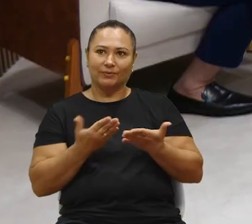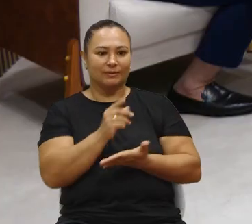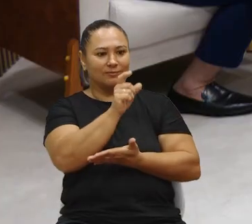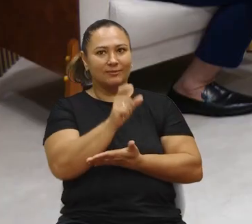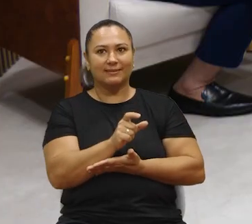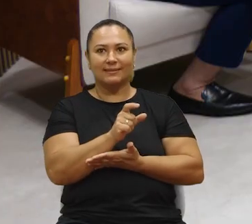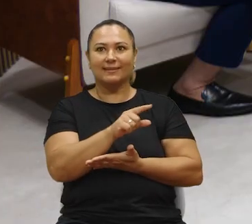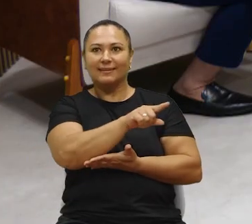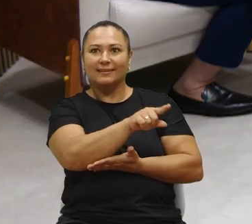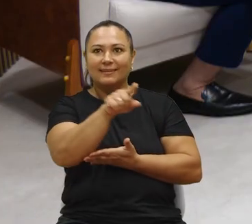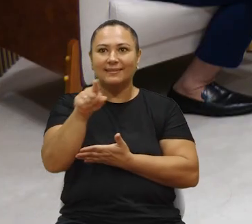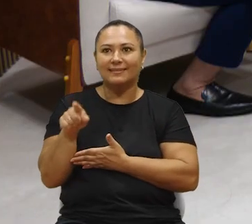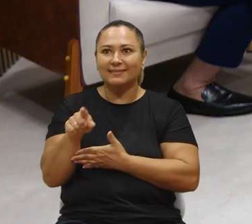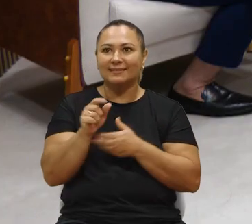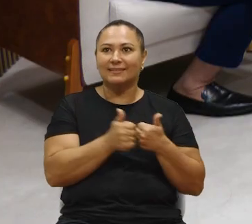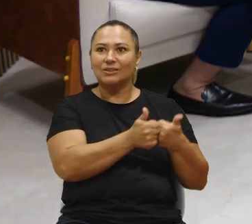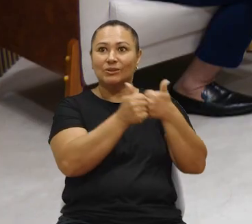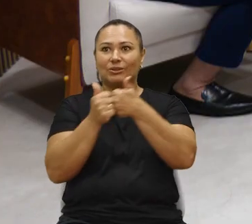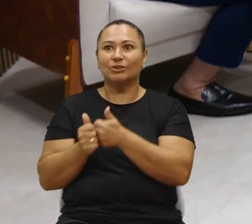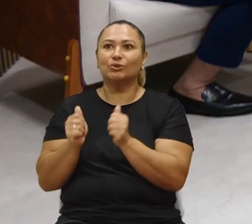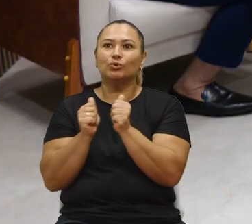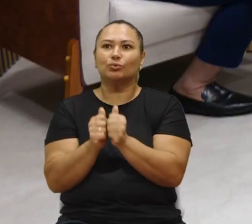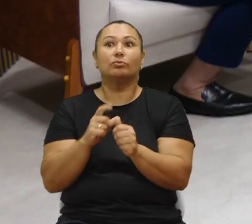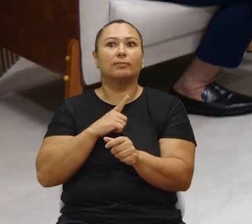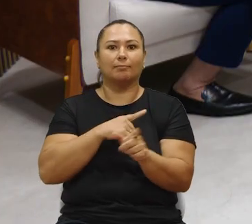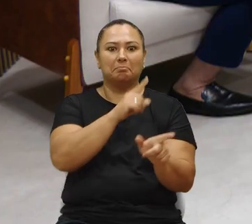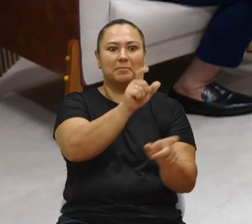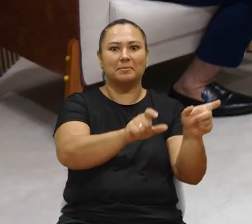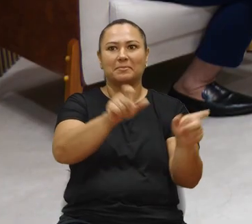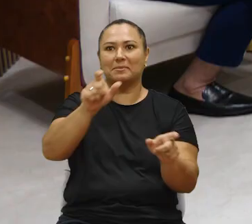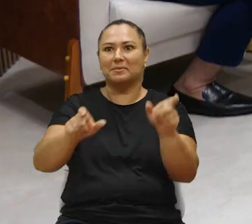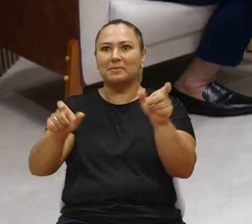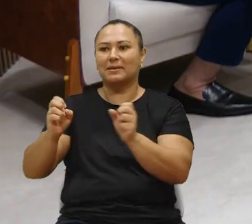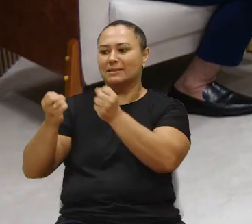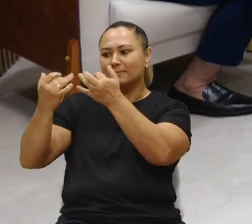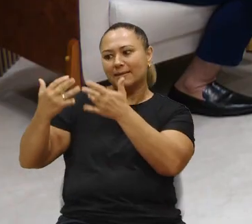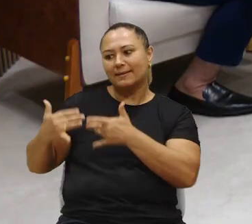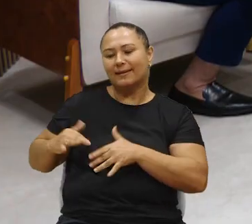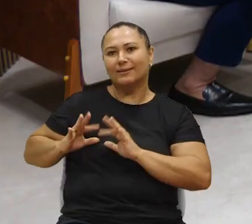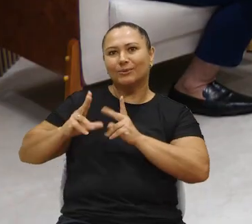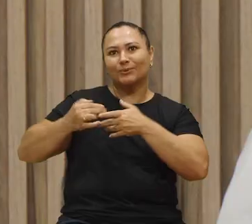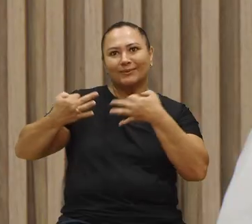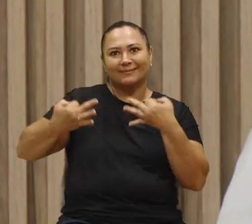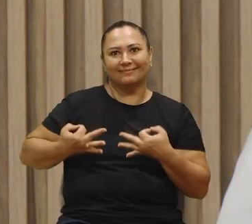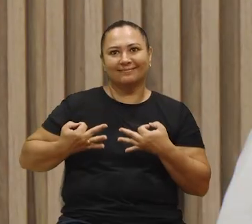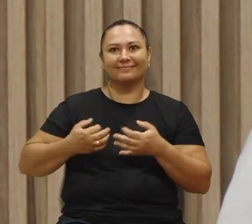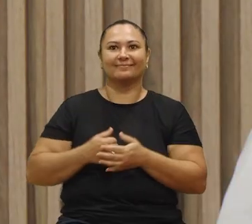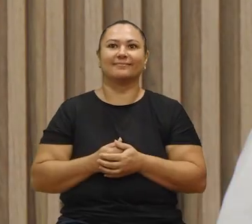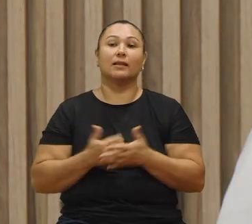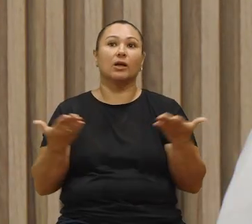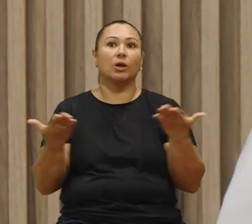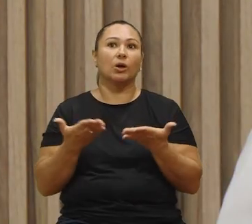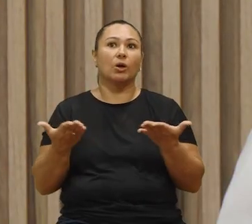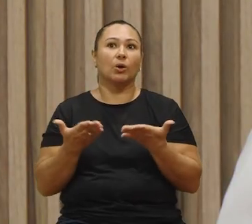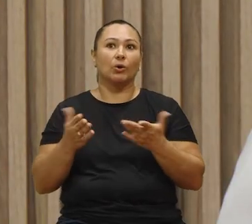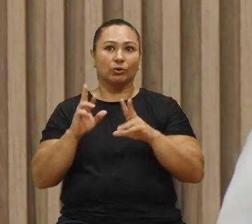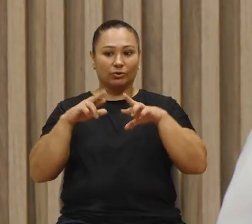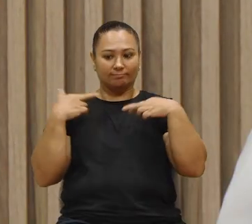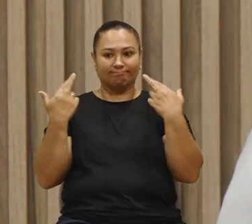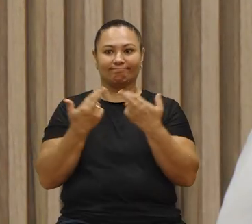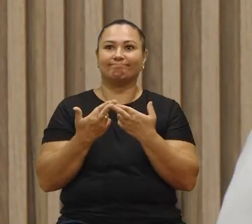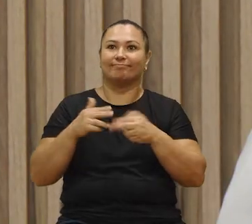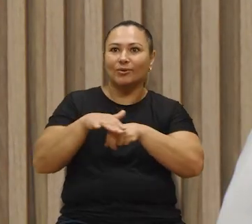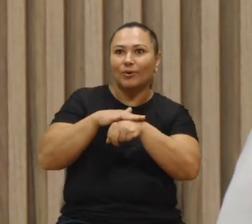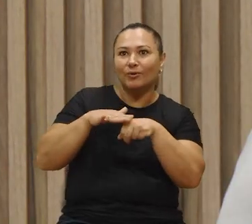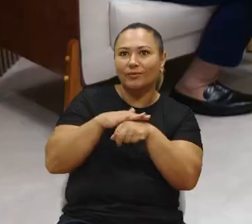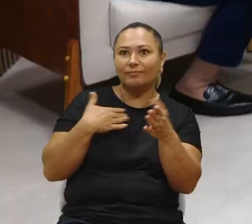eu convido você a seguir conosco, porque nós temos um time de convidados que vão nos explicar tudo direitinho. Conosco hoje